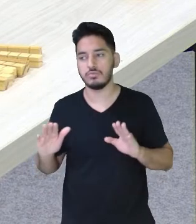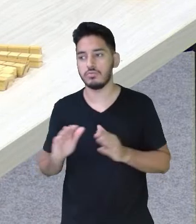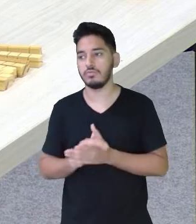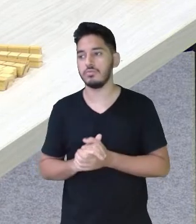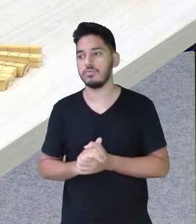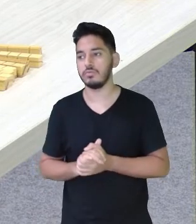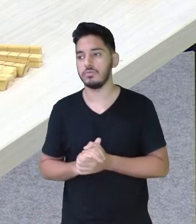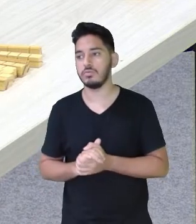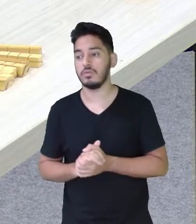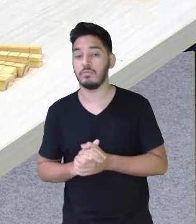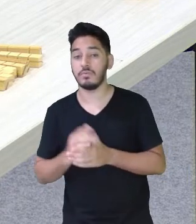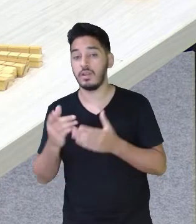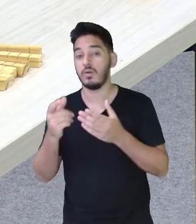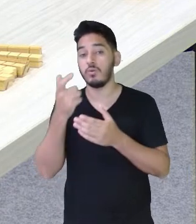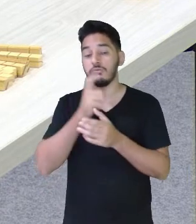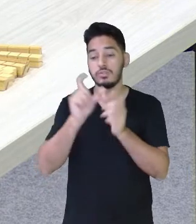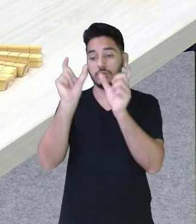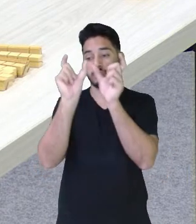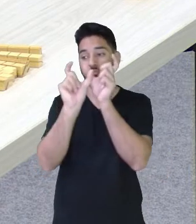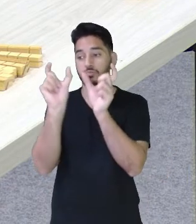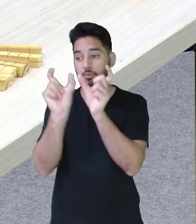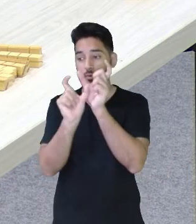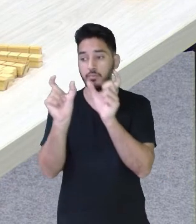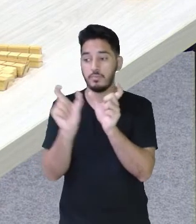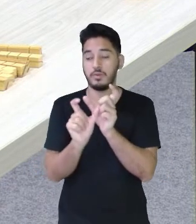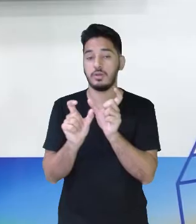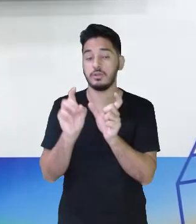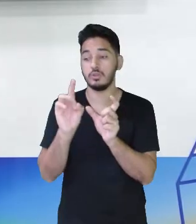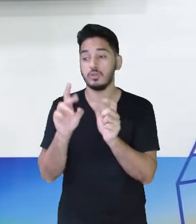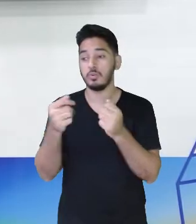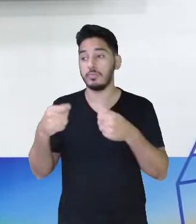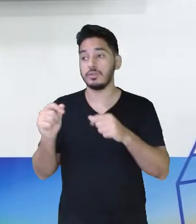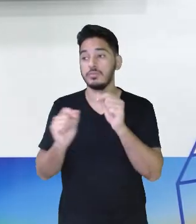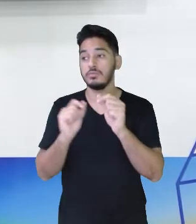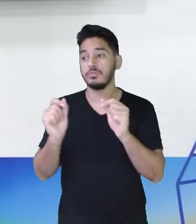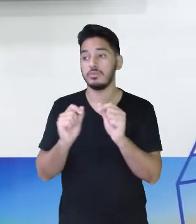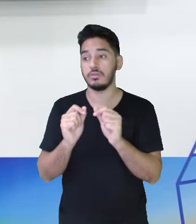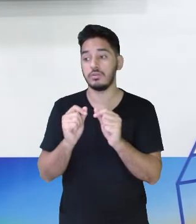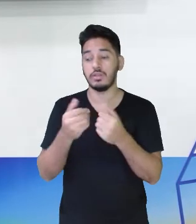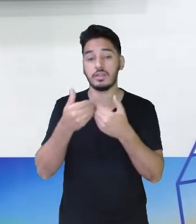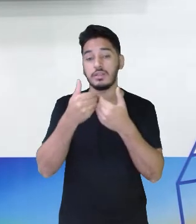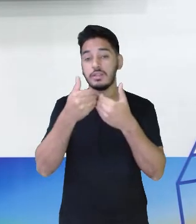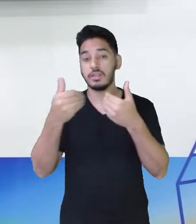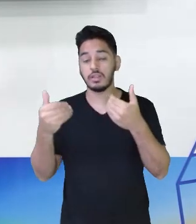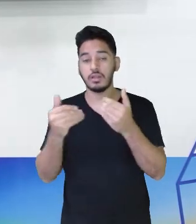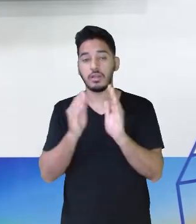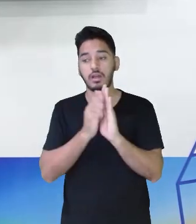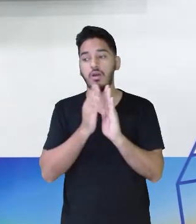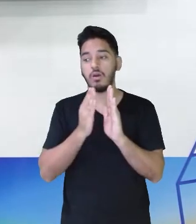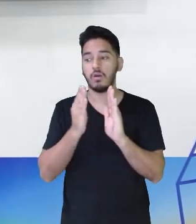isso. Para eu decompor os meus números, eu só preciso quebrar as ordens dele.